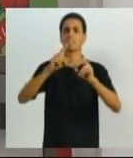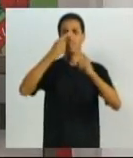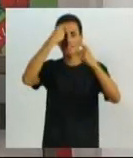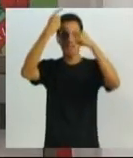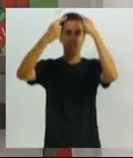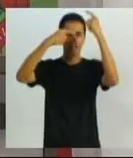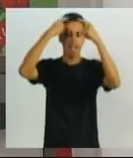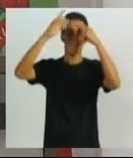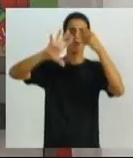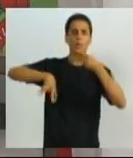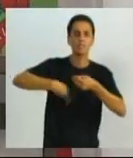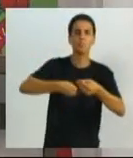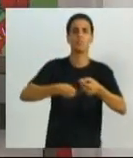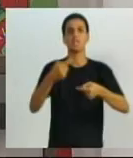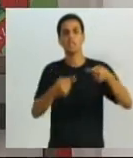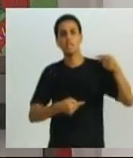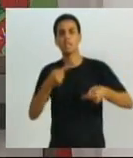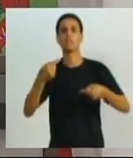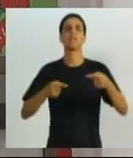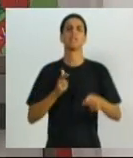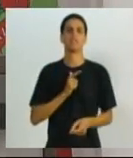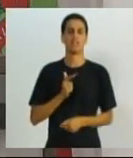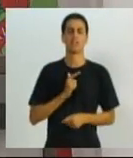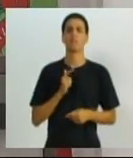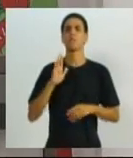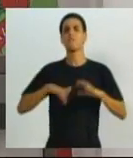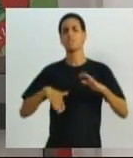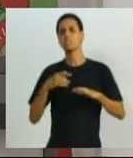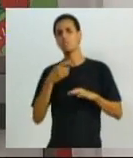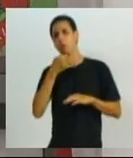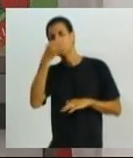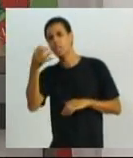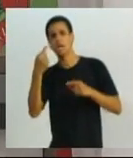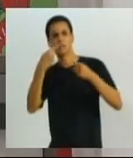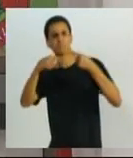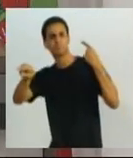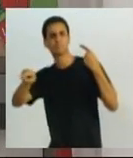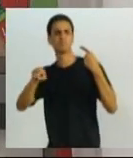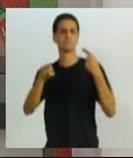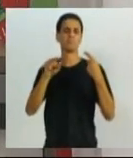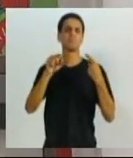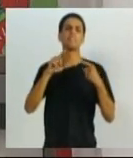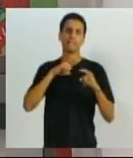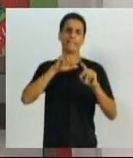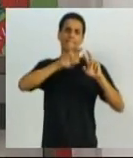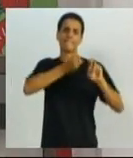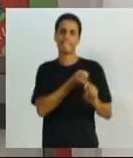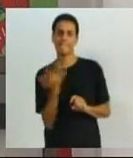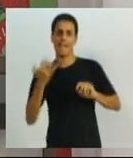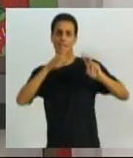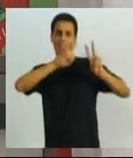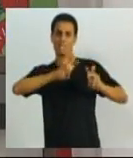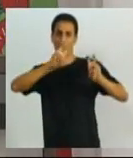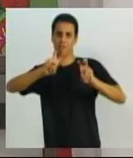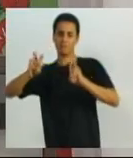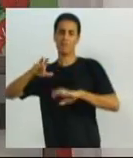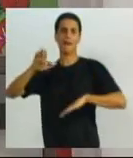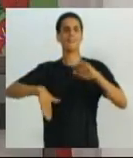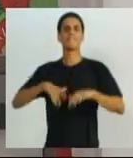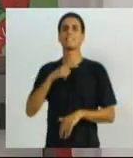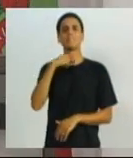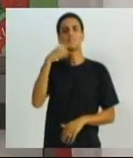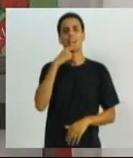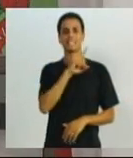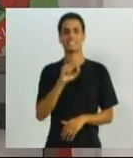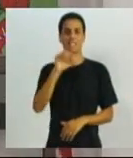para contribuir, talvez até com alguma emenda, talvez até discordando de uma outra coisa, que, né, são vários pontos ali colocados, talvez a gente não tenha 100%